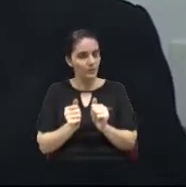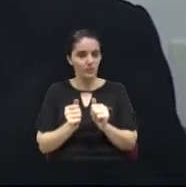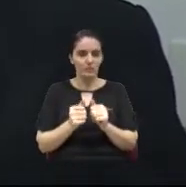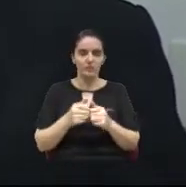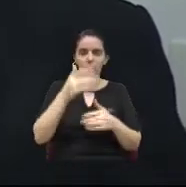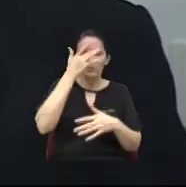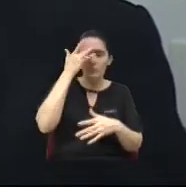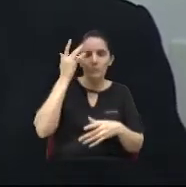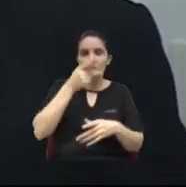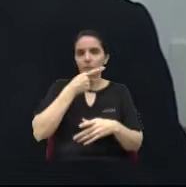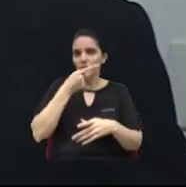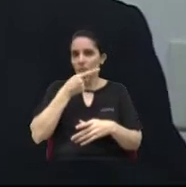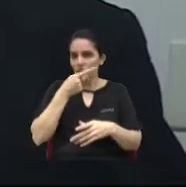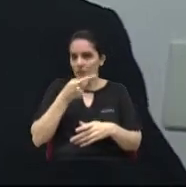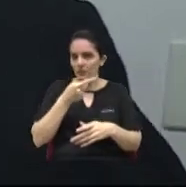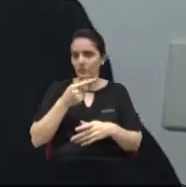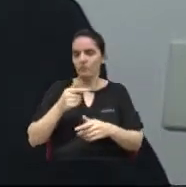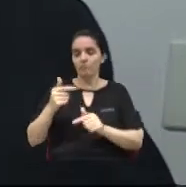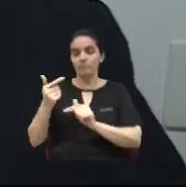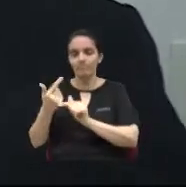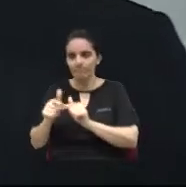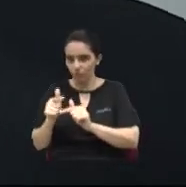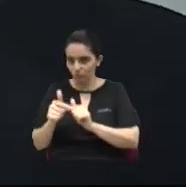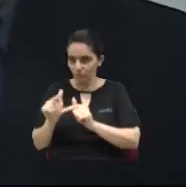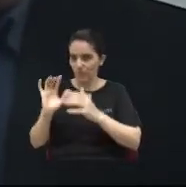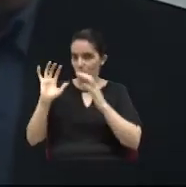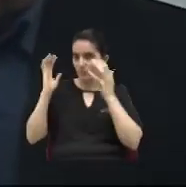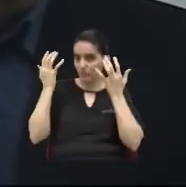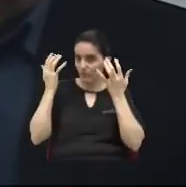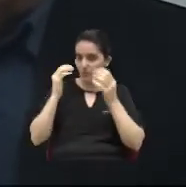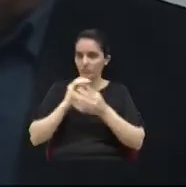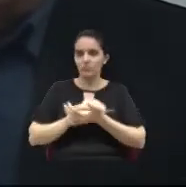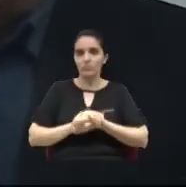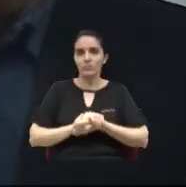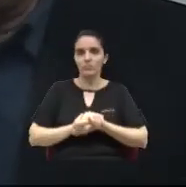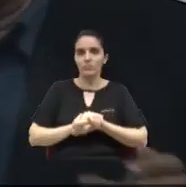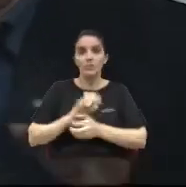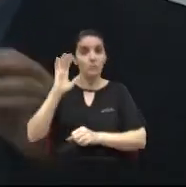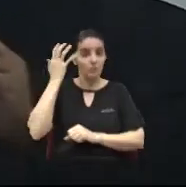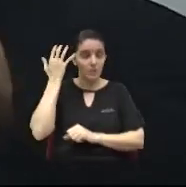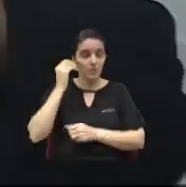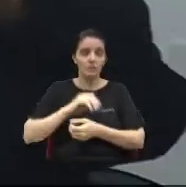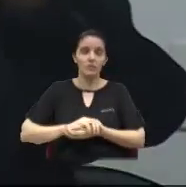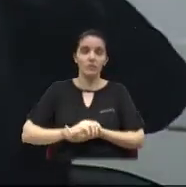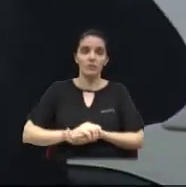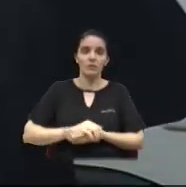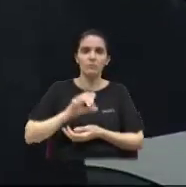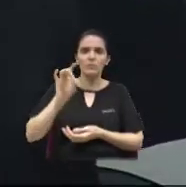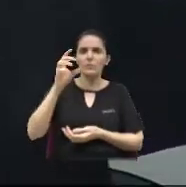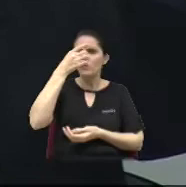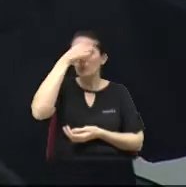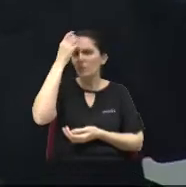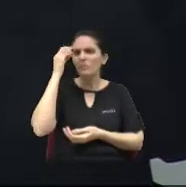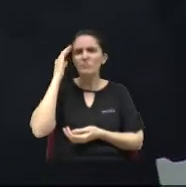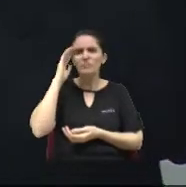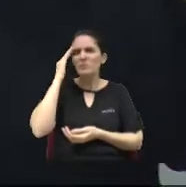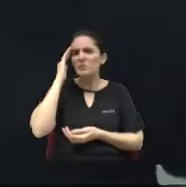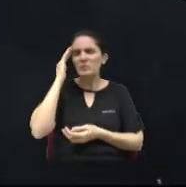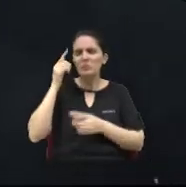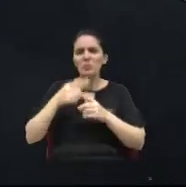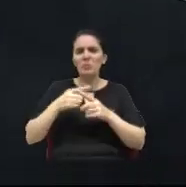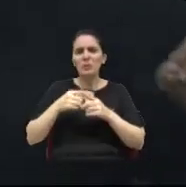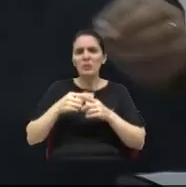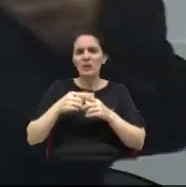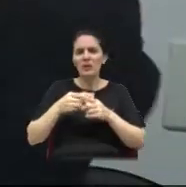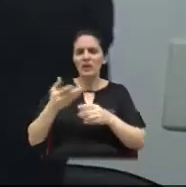mediante essa situação, eu, até agora, não consegui entender por que saiu do posto de lá onde